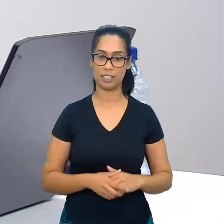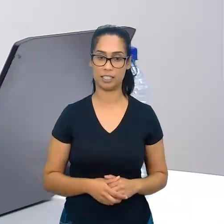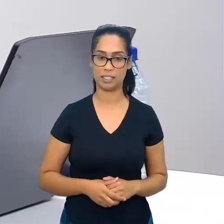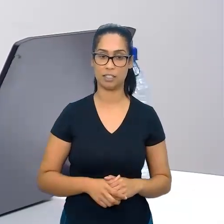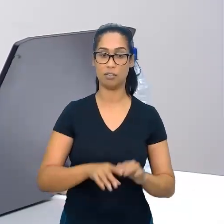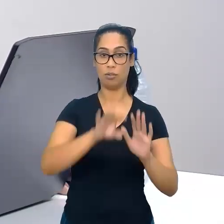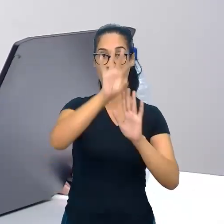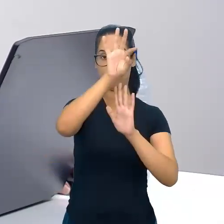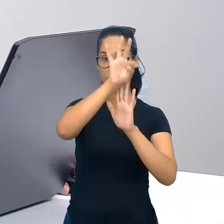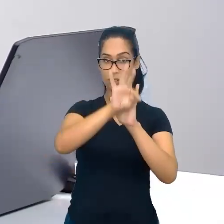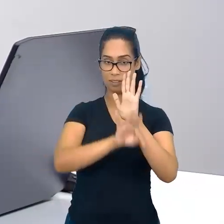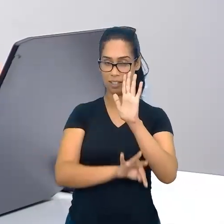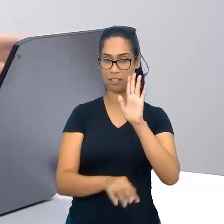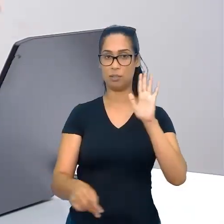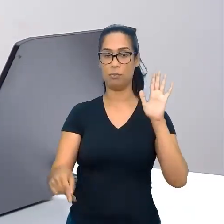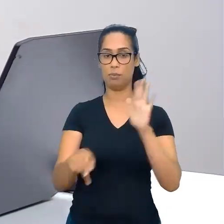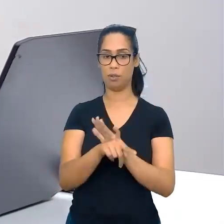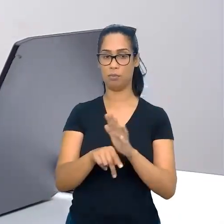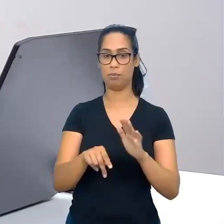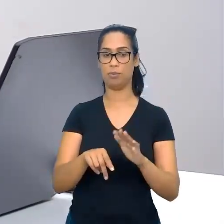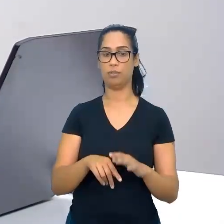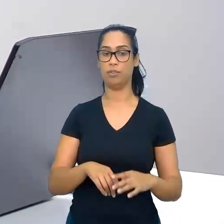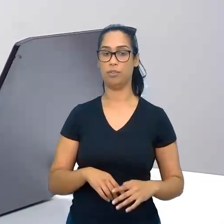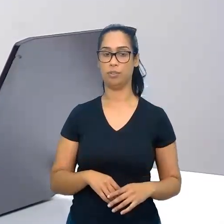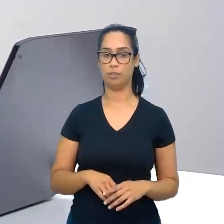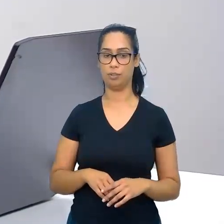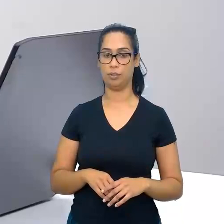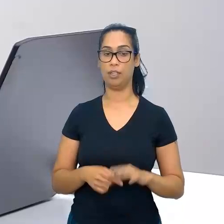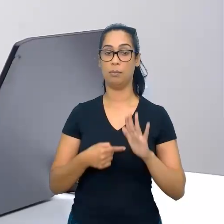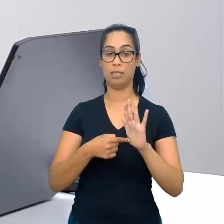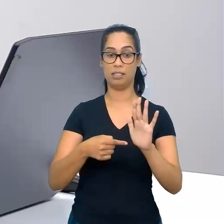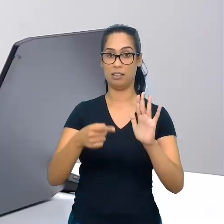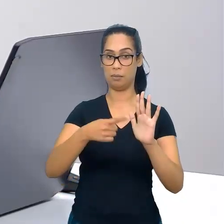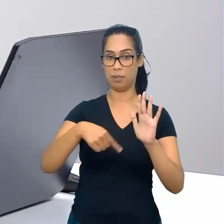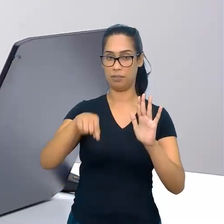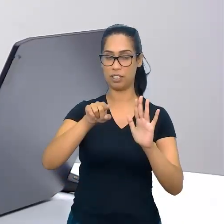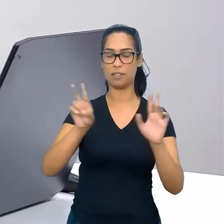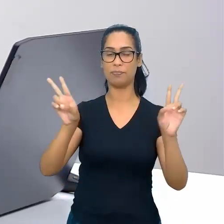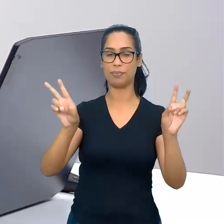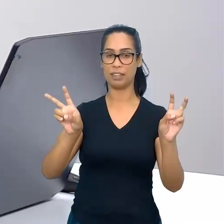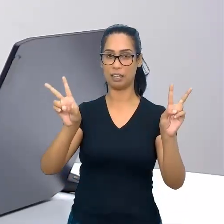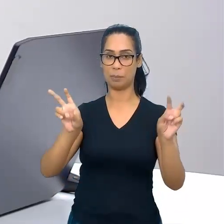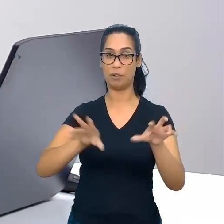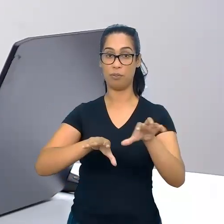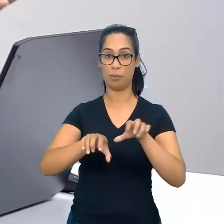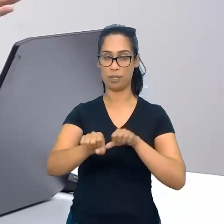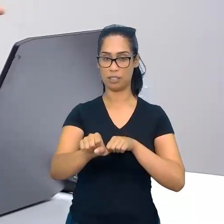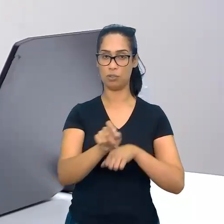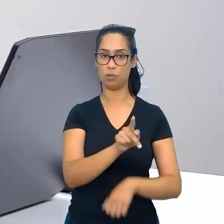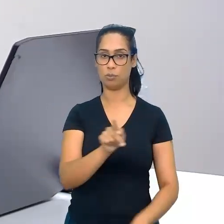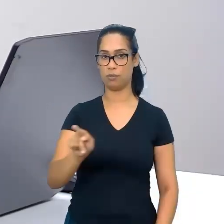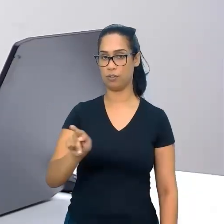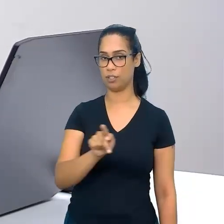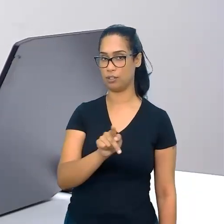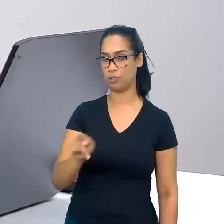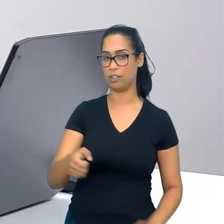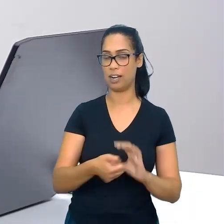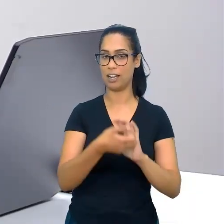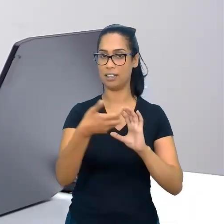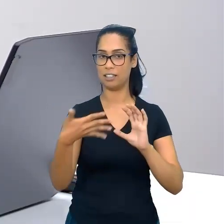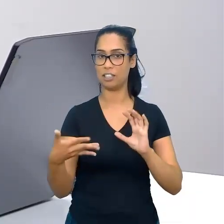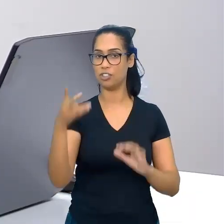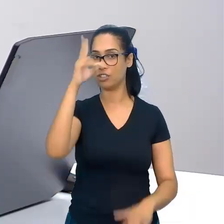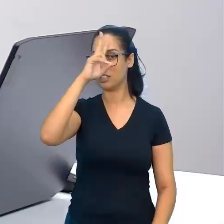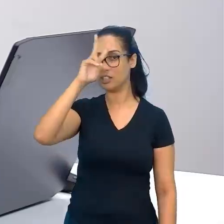é do saviani que se chama formação de professores aspectos históricos e teóricos do